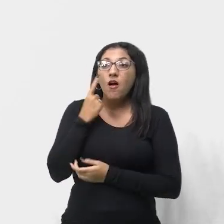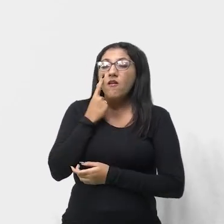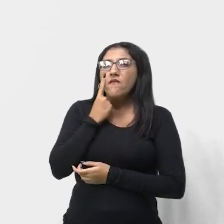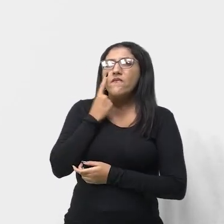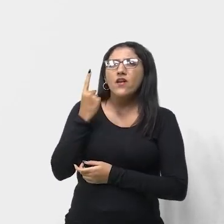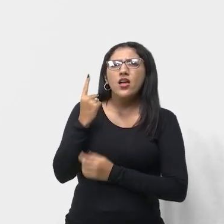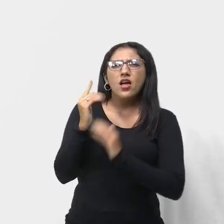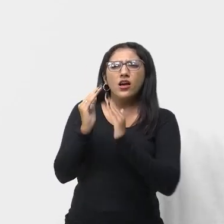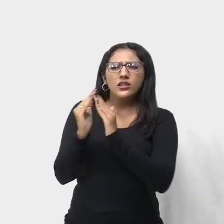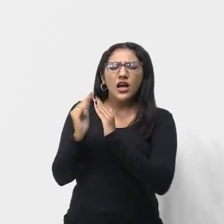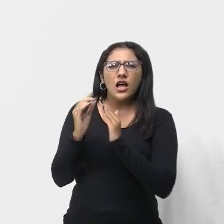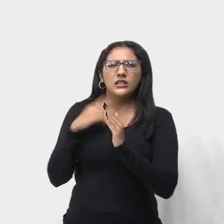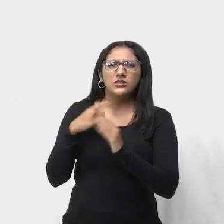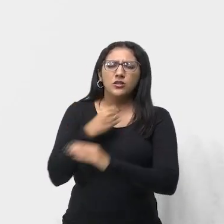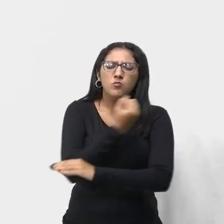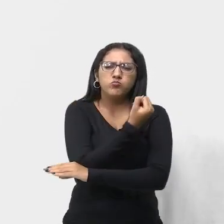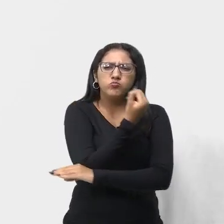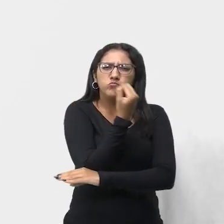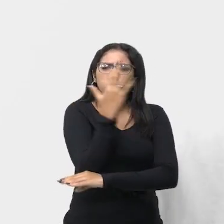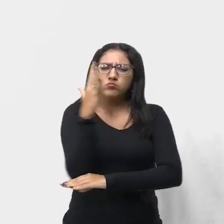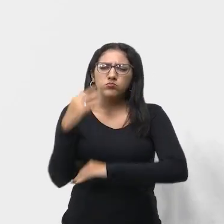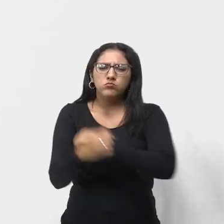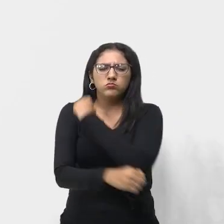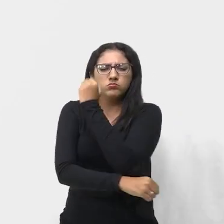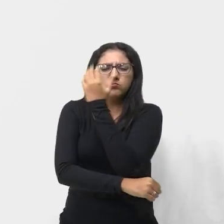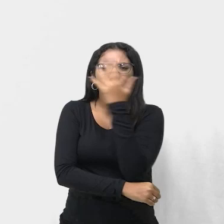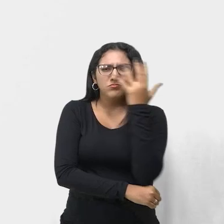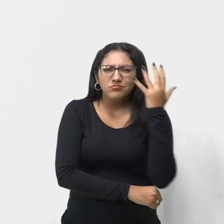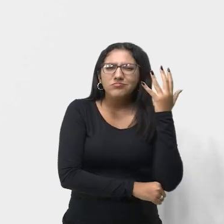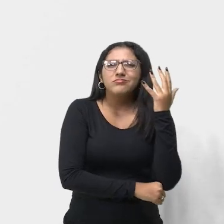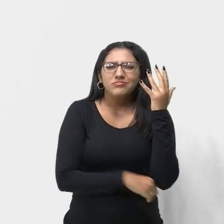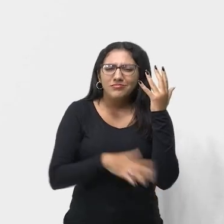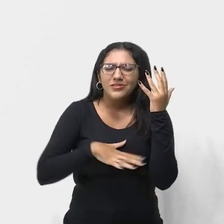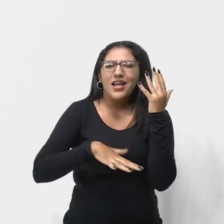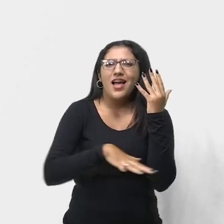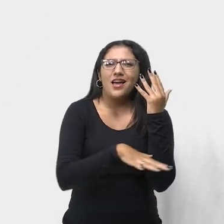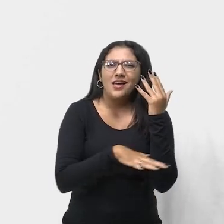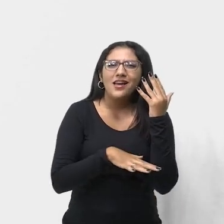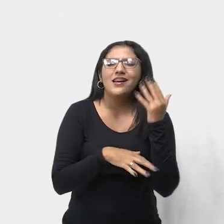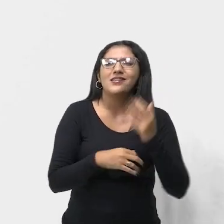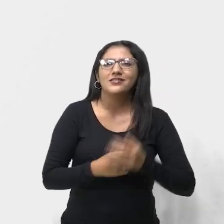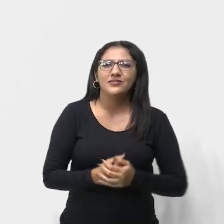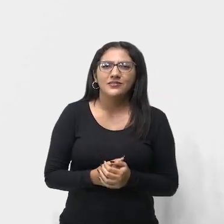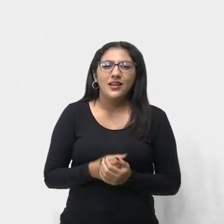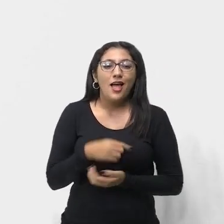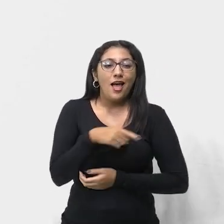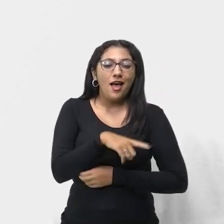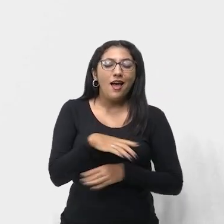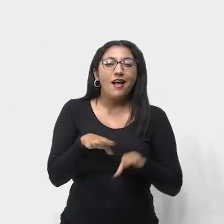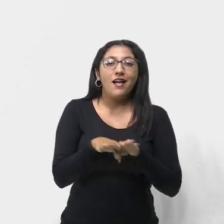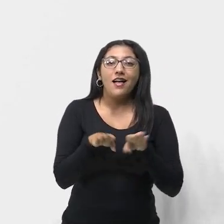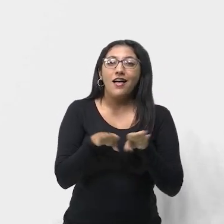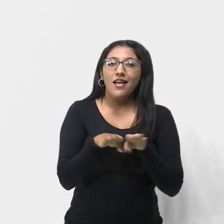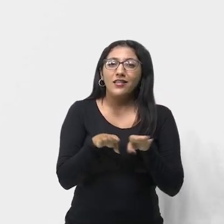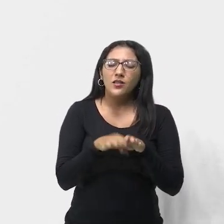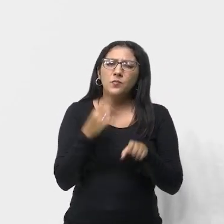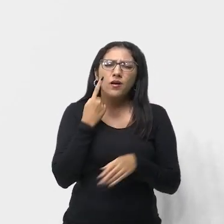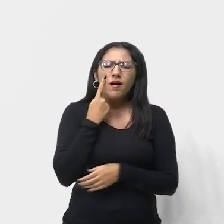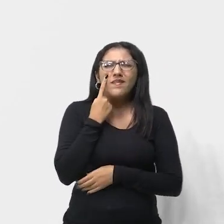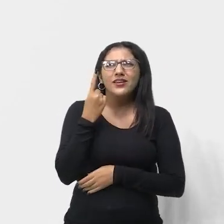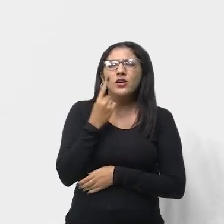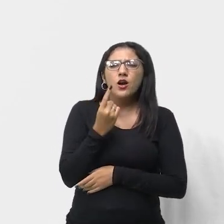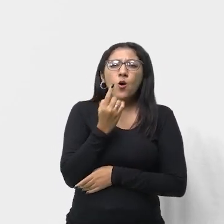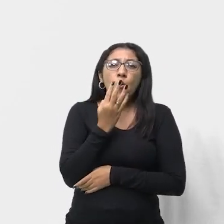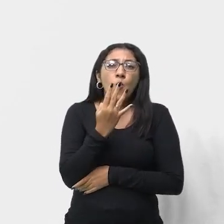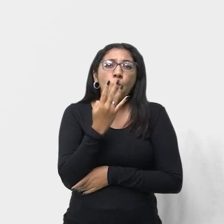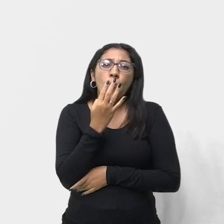rodeada de árvores, né? Então ela está ali em meio à floresta, né? E ela, né, por sua cor,